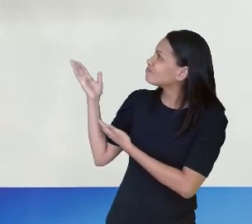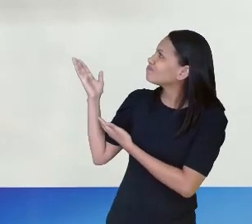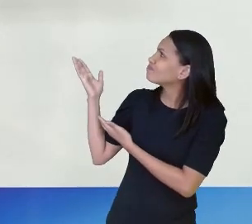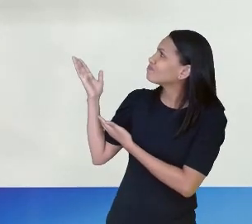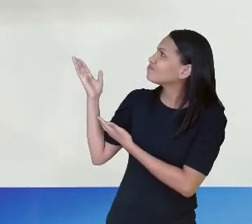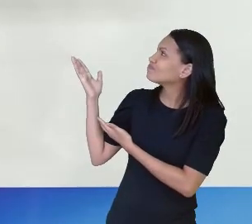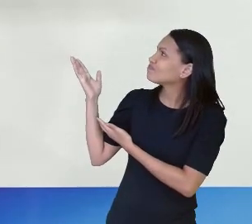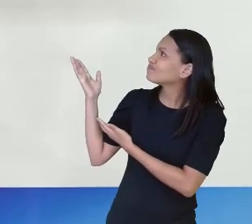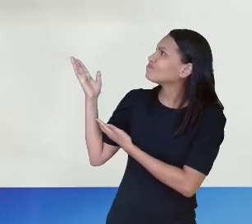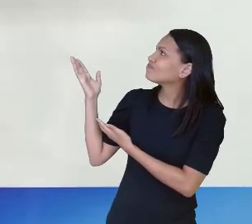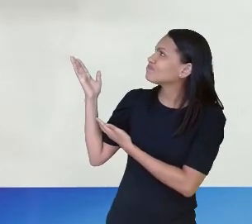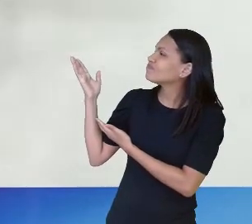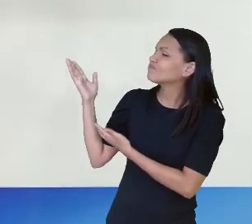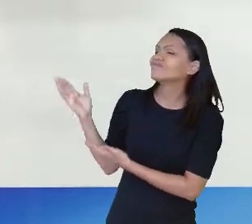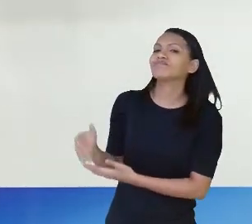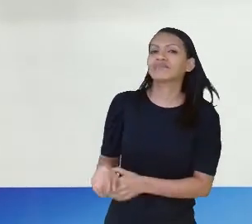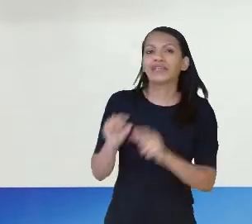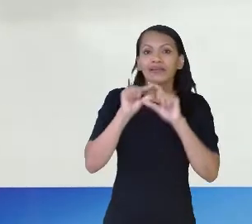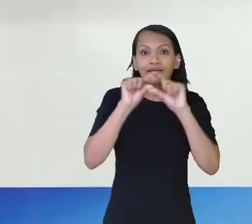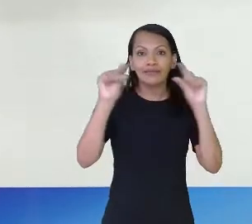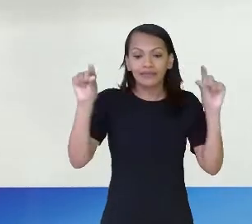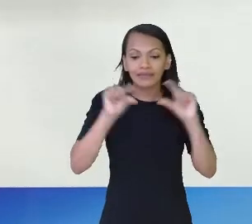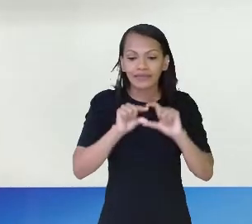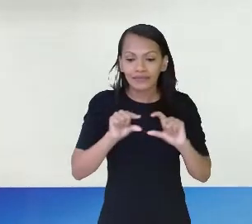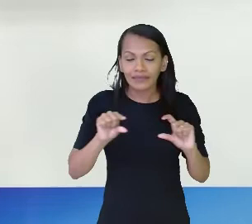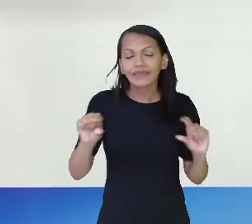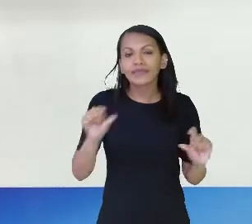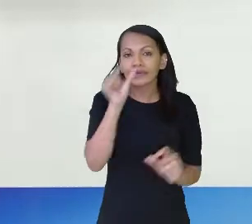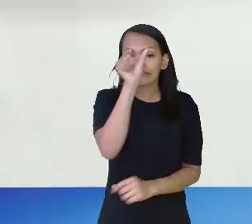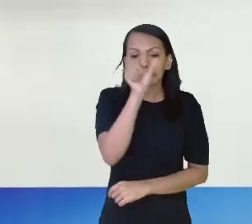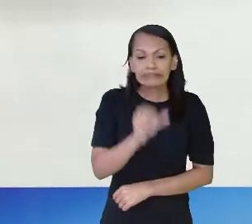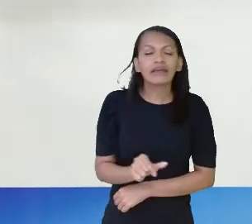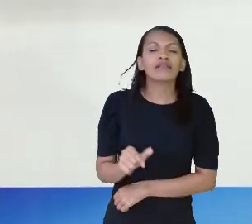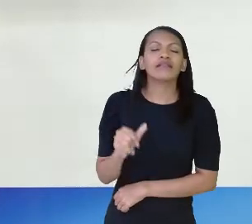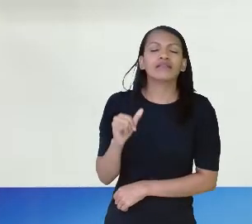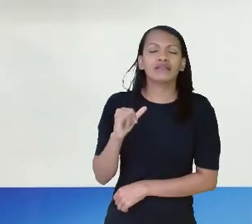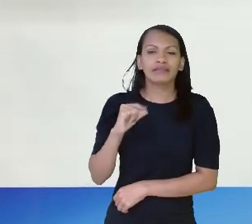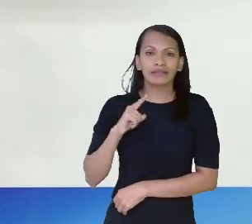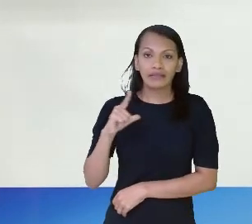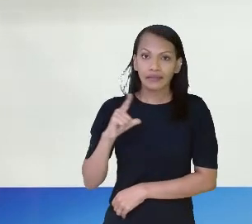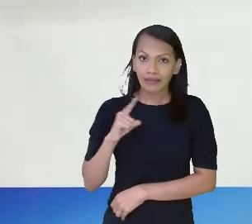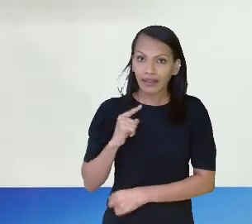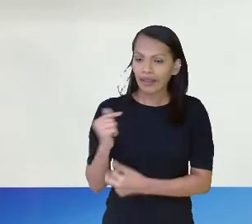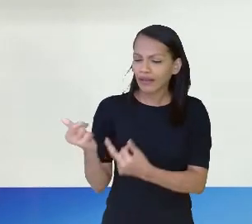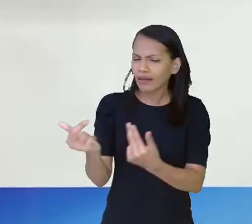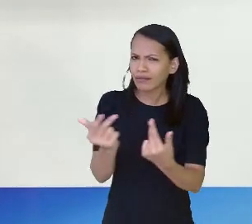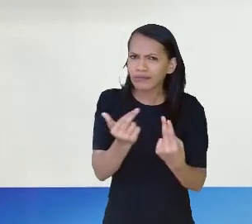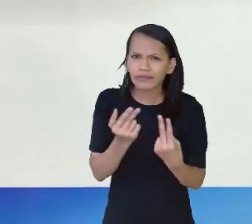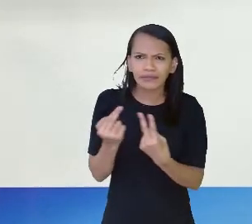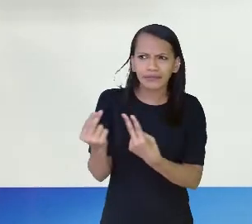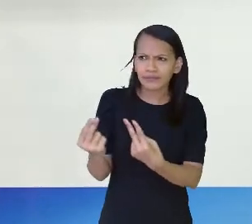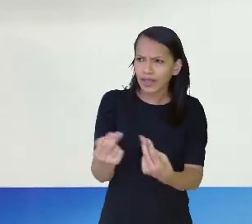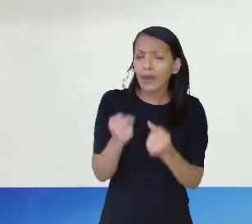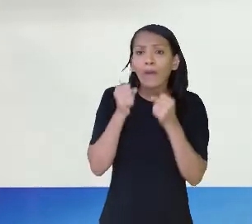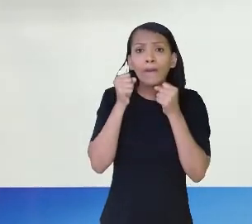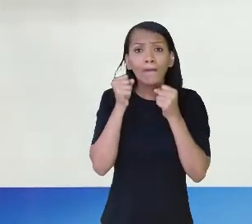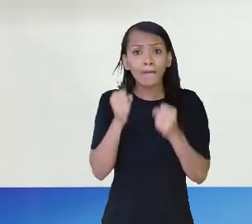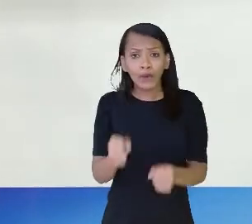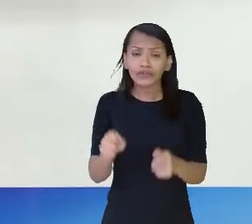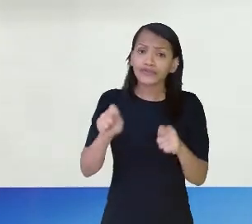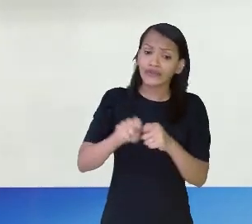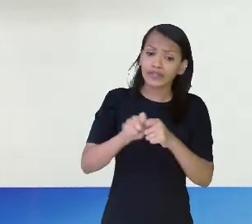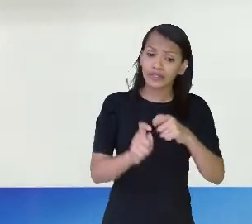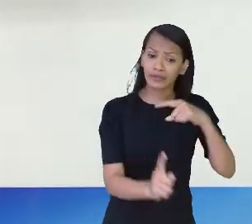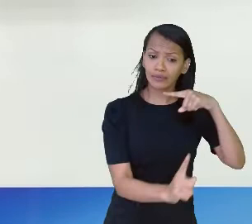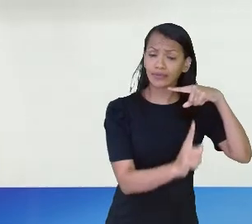linha dessa eu tenho a mesma quantidade. Por isso que eu posso fazer esta adição